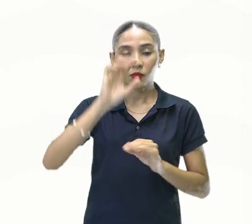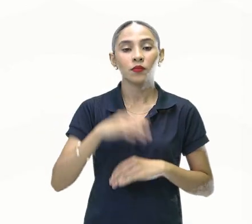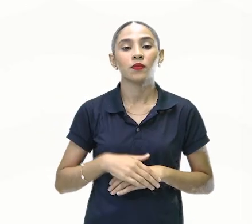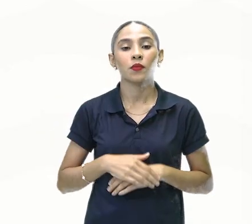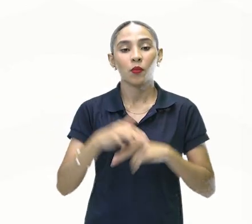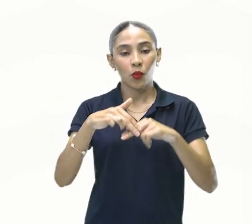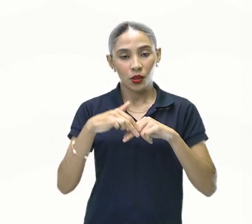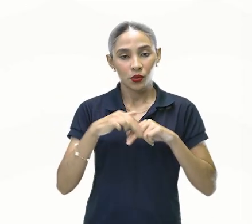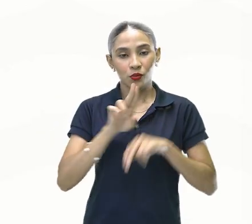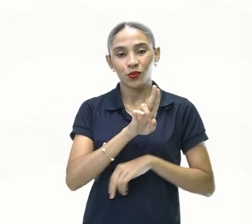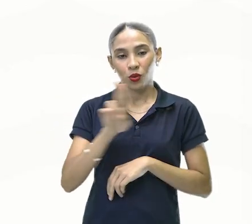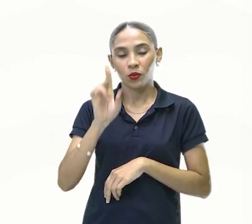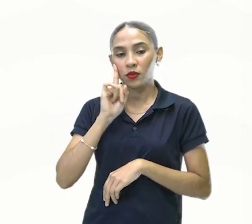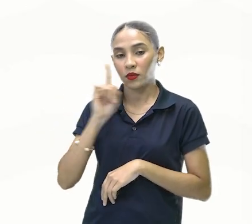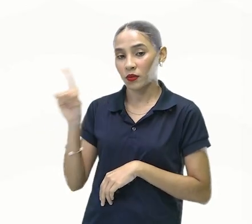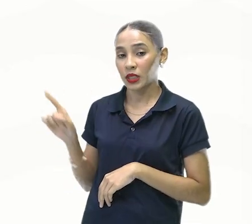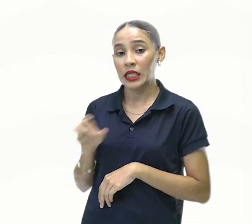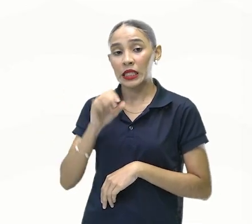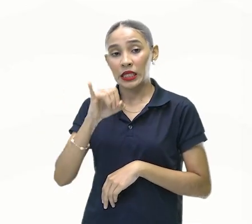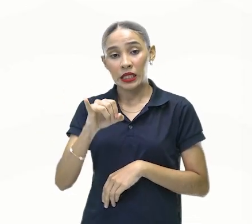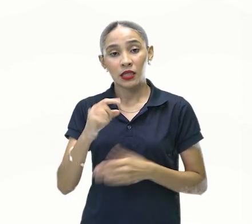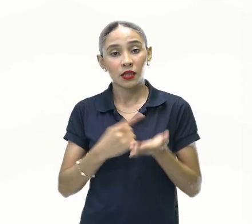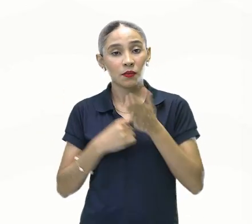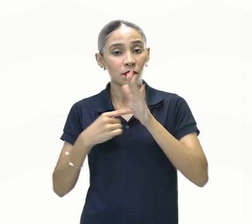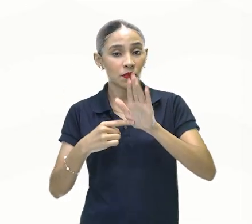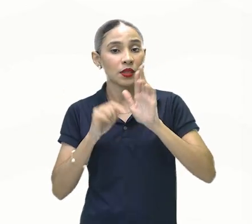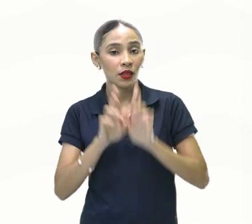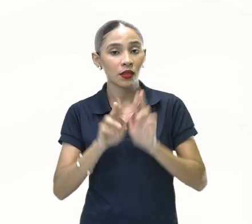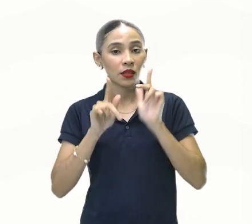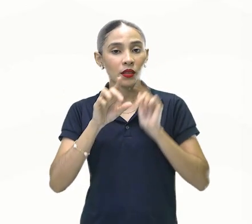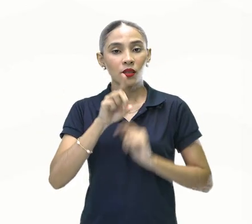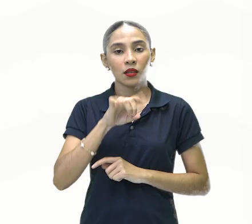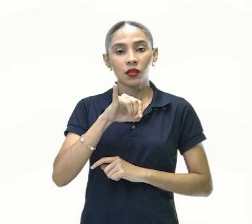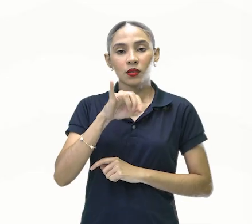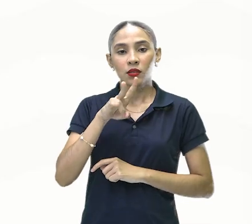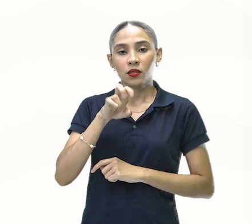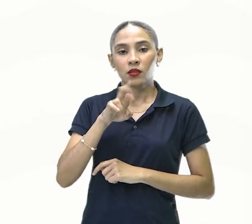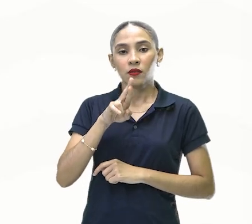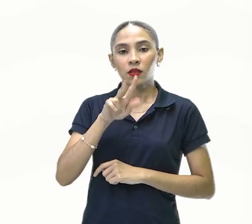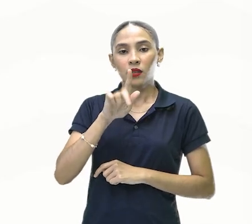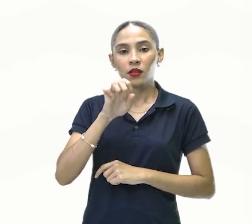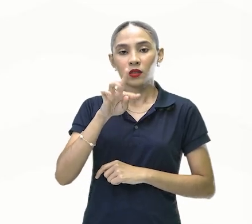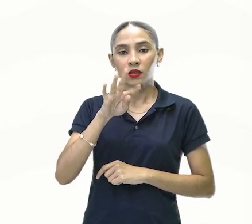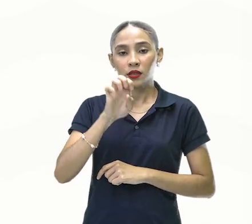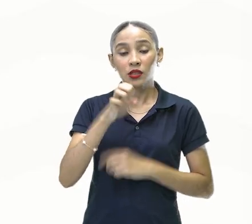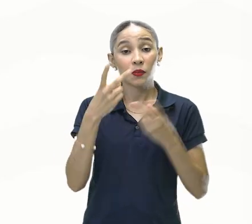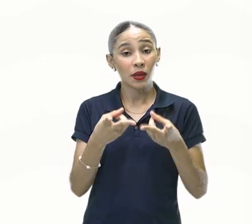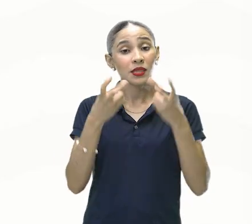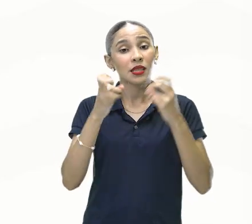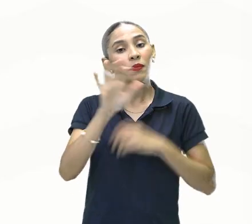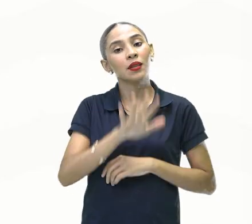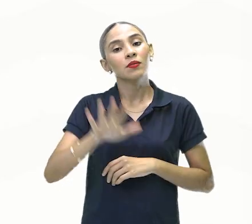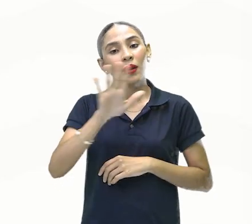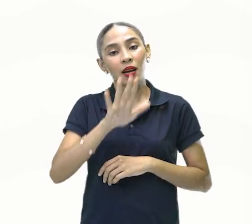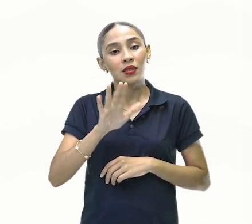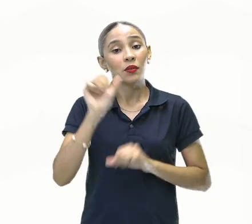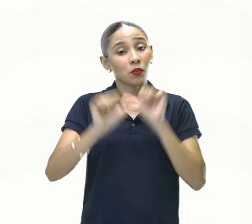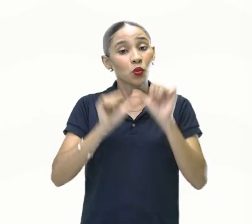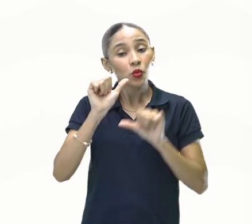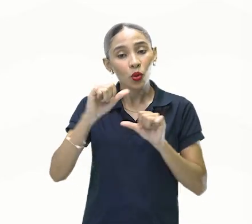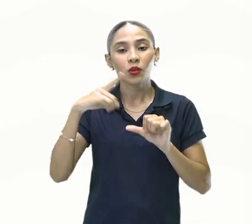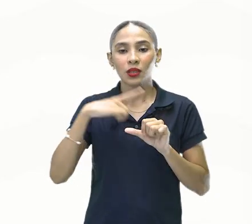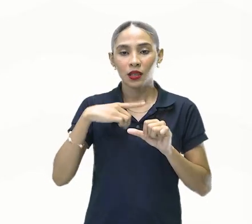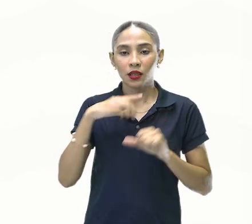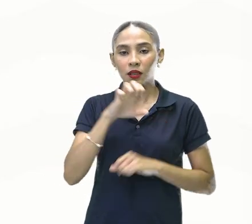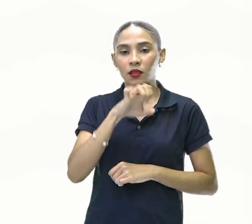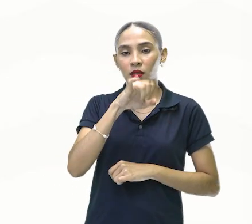Então, aqui eu estou representando uma lente convergente. Quando eu quiser representar uma lente divergente, olha só a representação. Veja que eu tenho